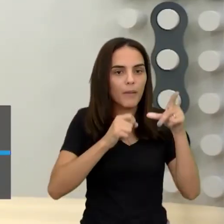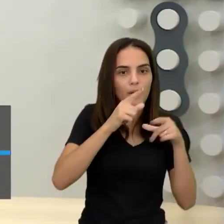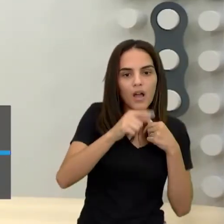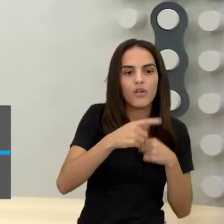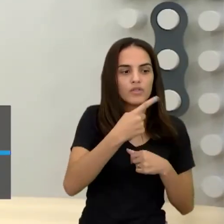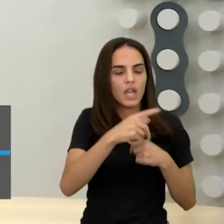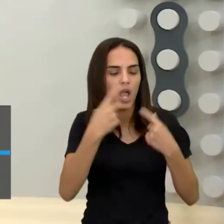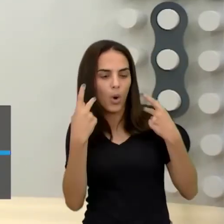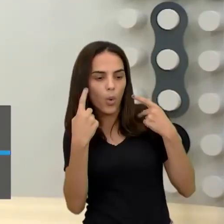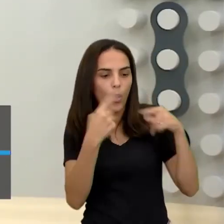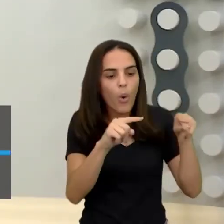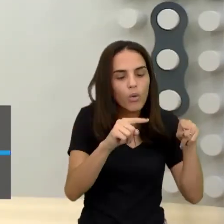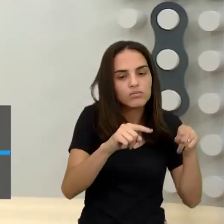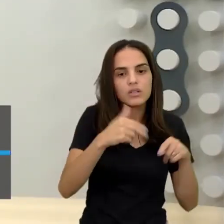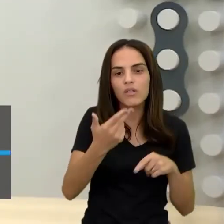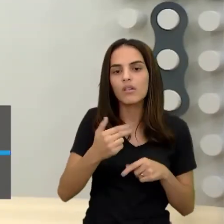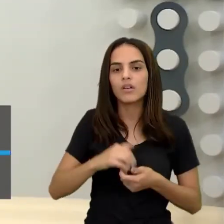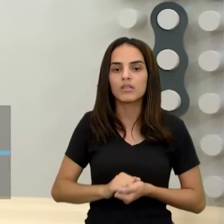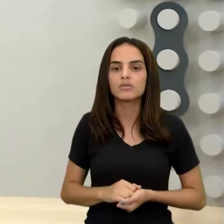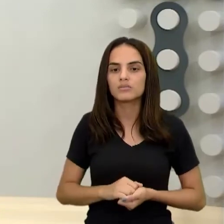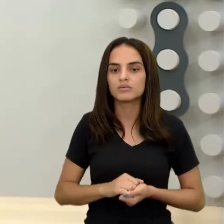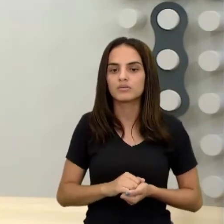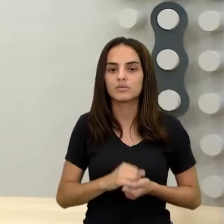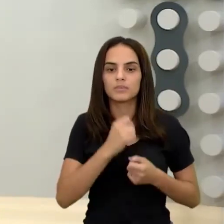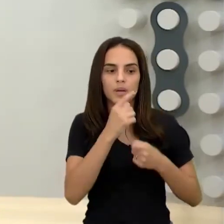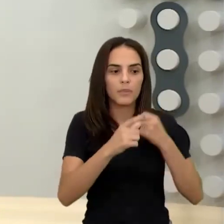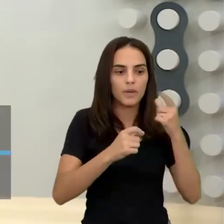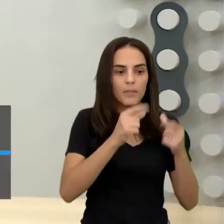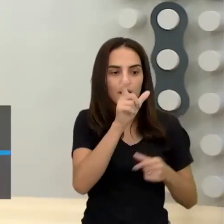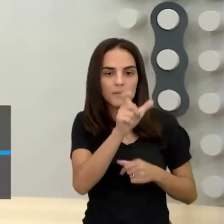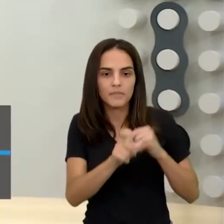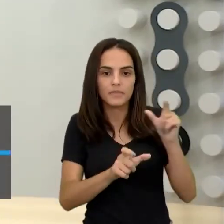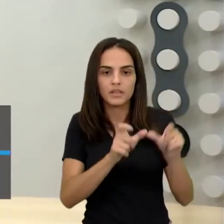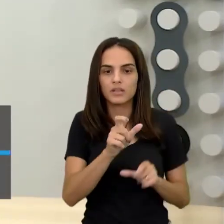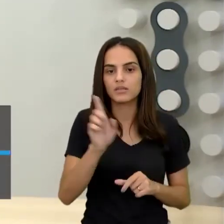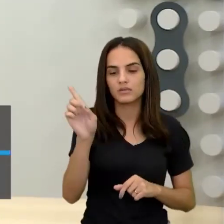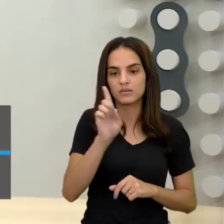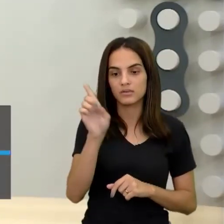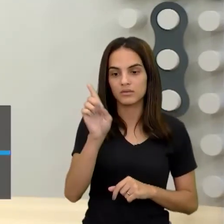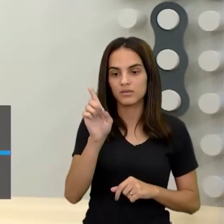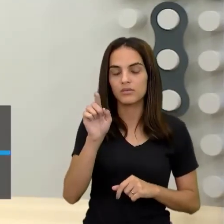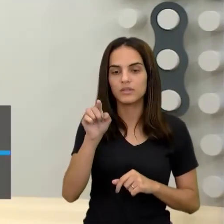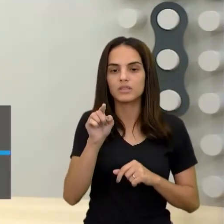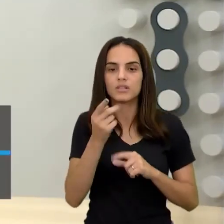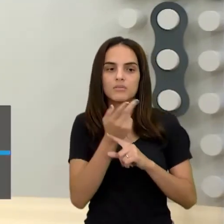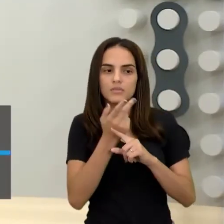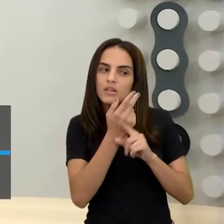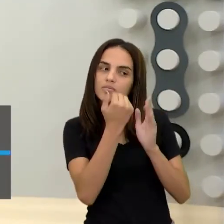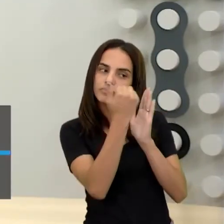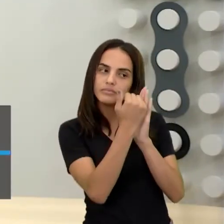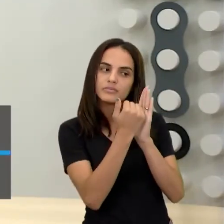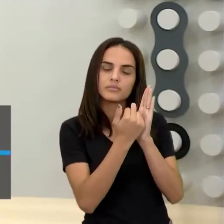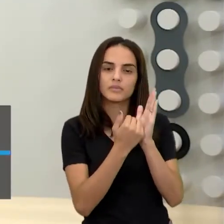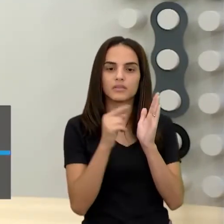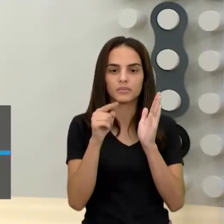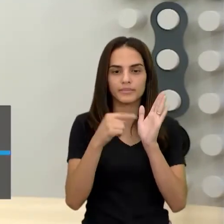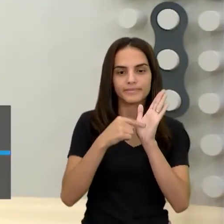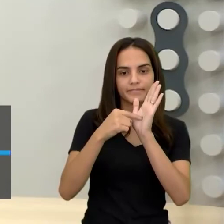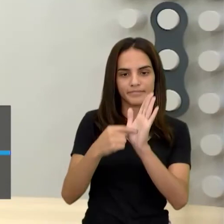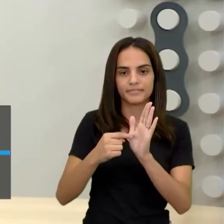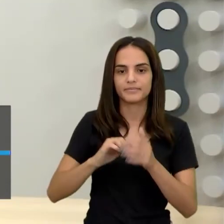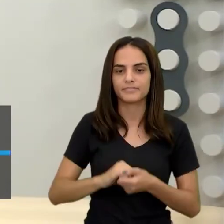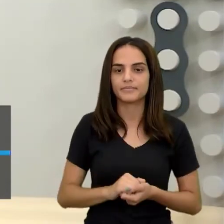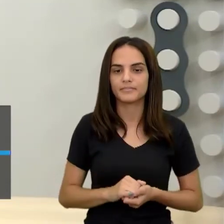você é contra, não é você falar mais alto, não é me ofendendo enquanto pessoa. É você buscar dados como esse que eu mostrei para vocês aqui agora. Olha